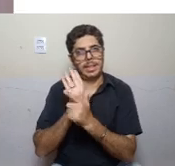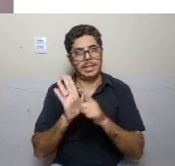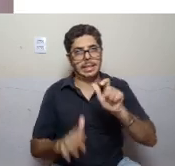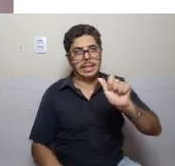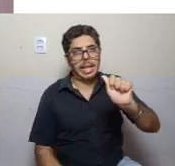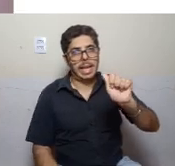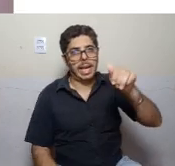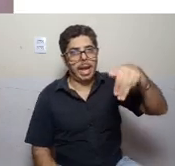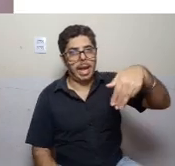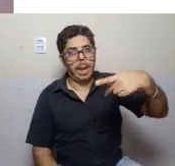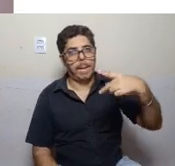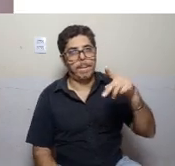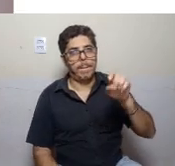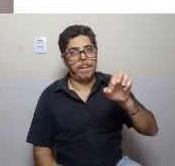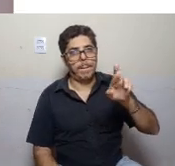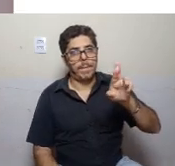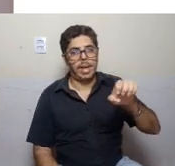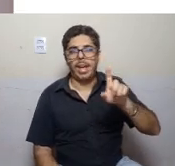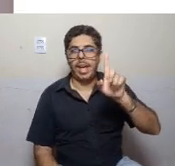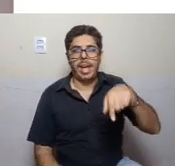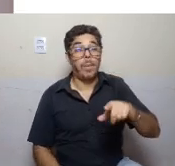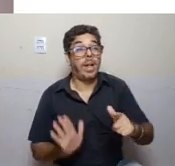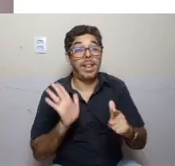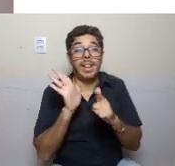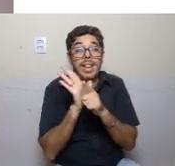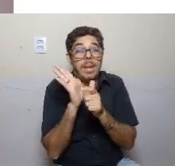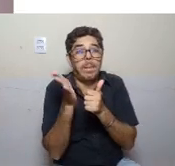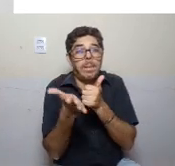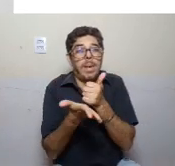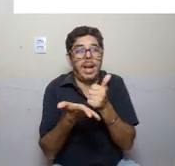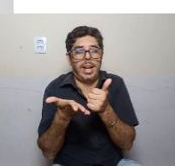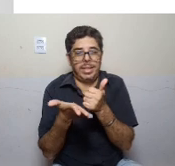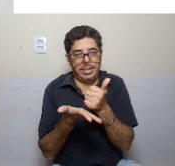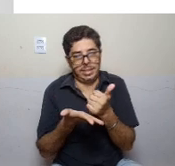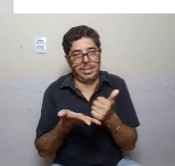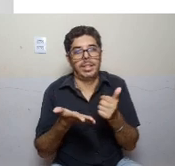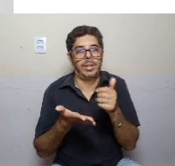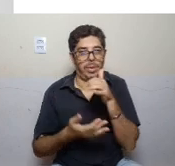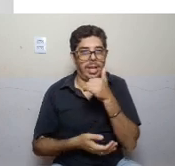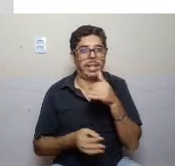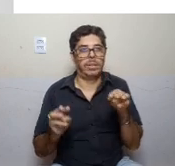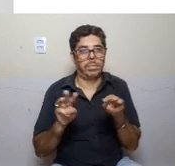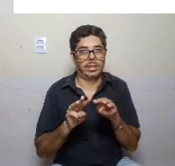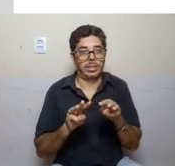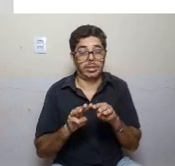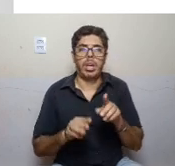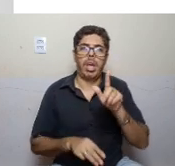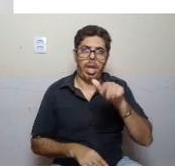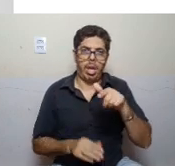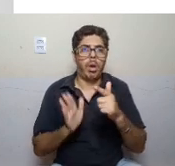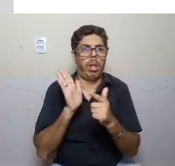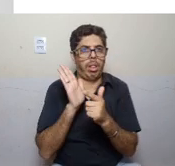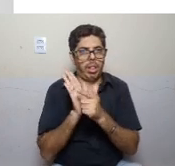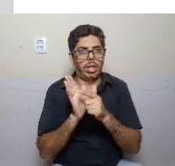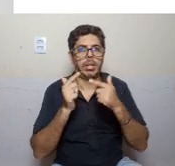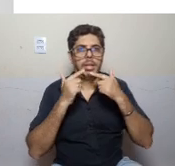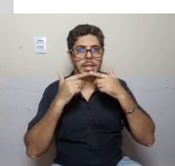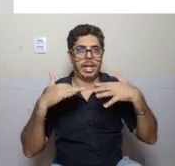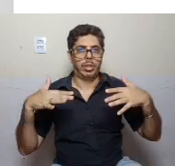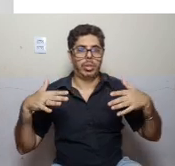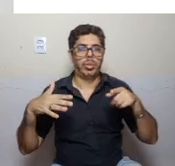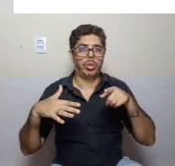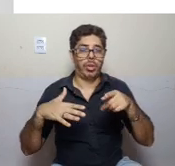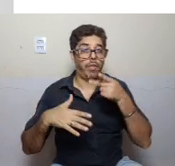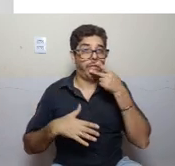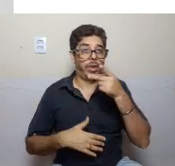A lei de Ampère é considerada uma das leis básicas do eletromagnetismo. Ela é uma lei da natureza e afirma que correntes elétricas